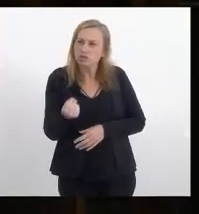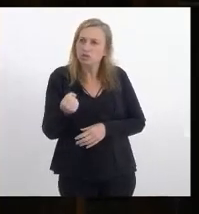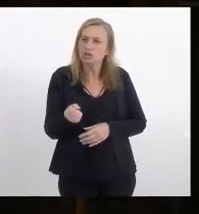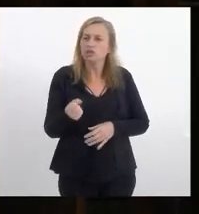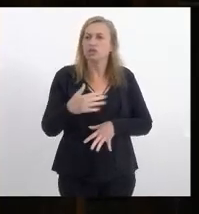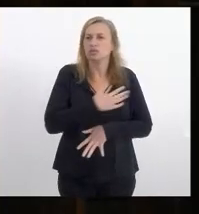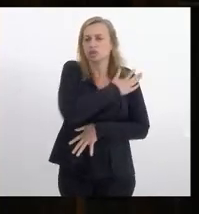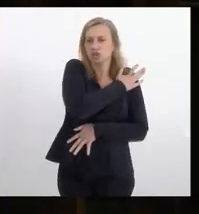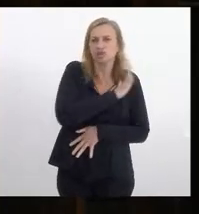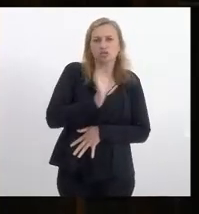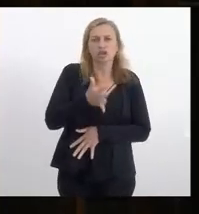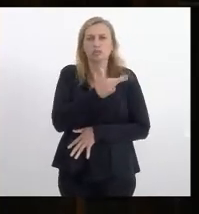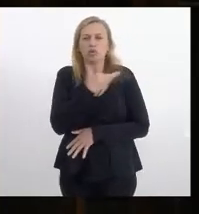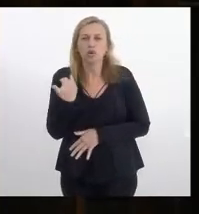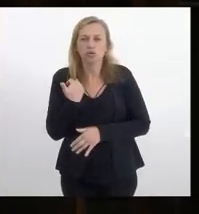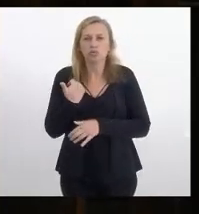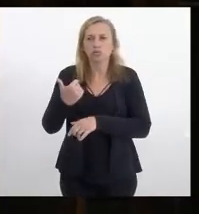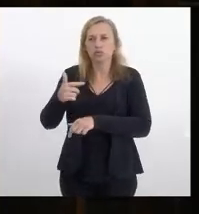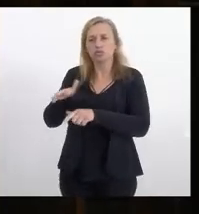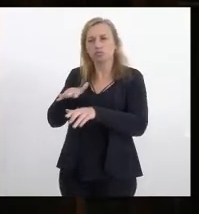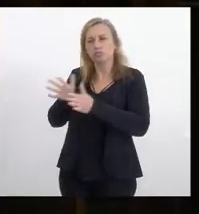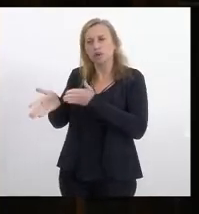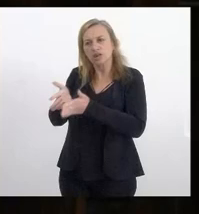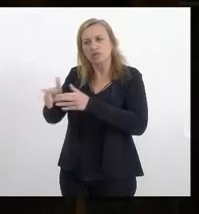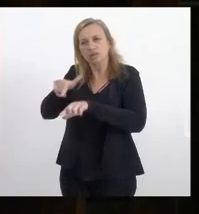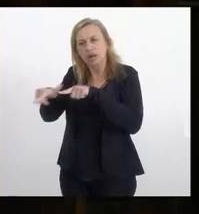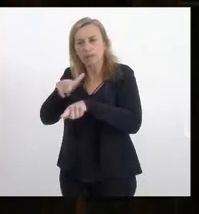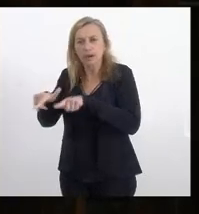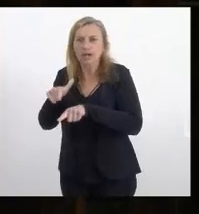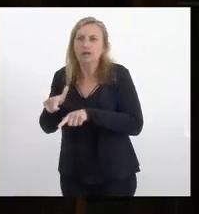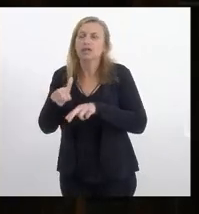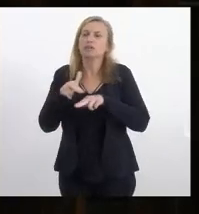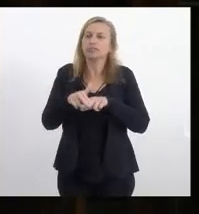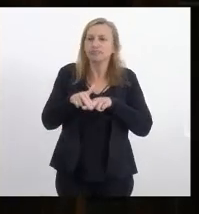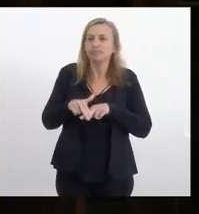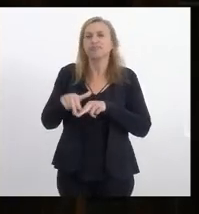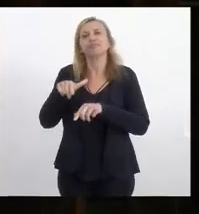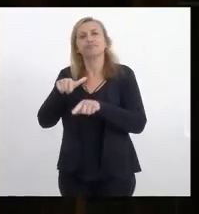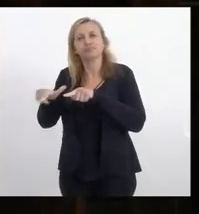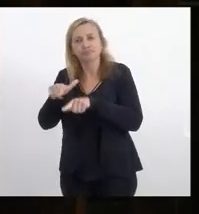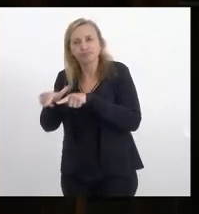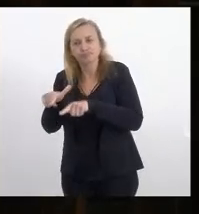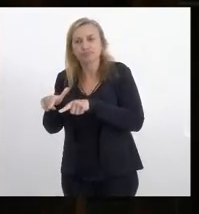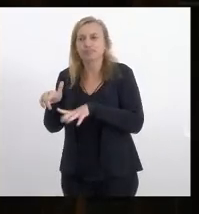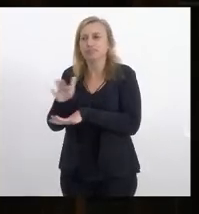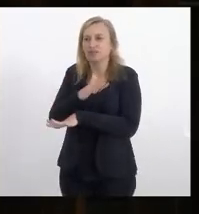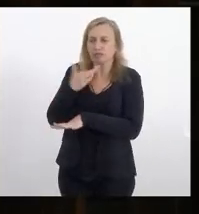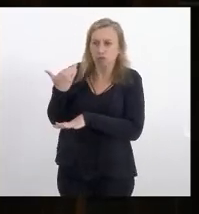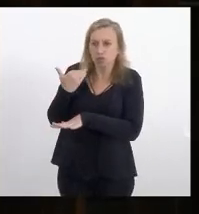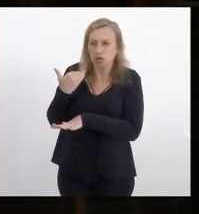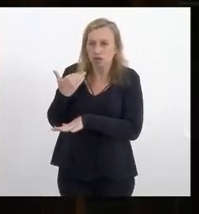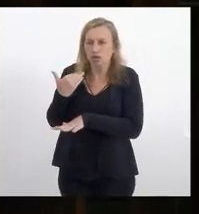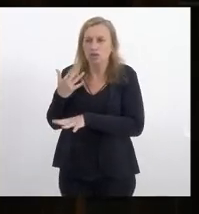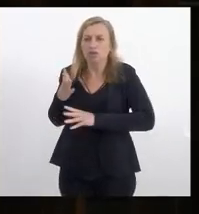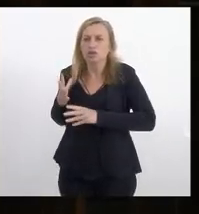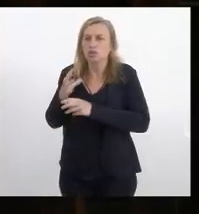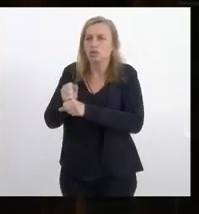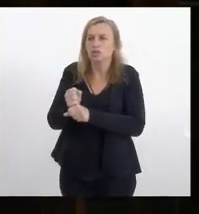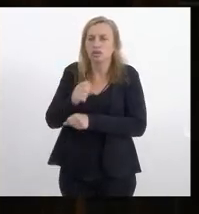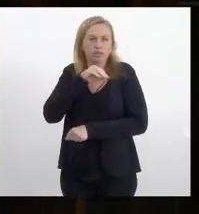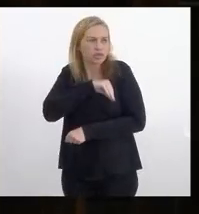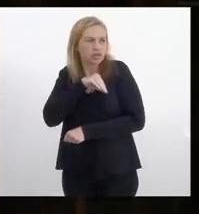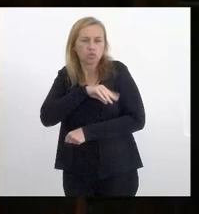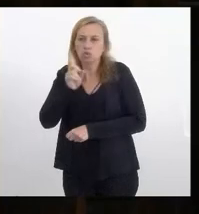militares faleceram na ativa e por conta de terem falecido Nativa no cálculo da pensão